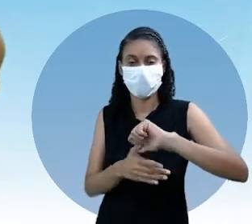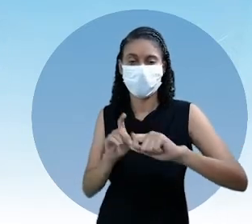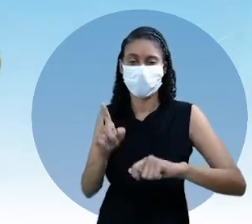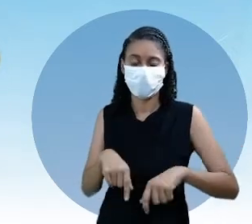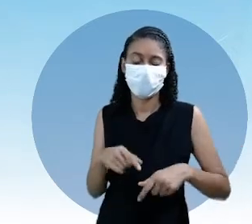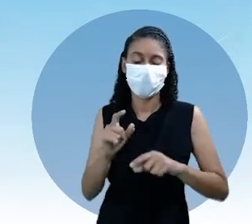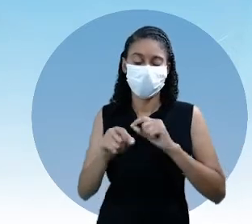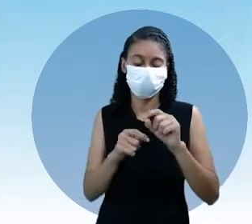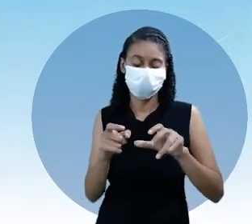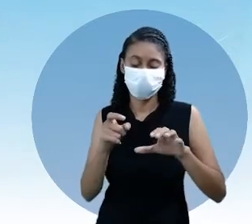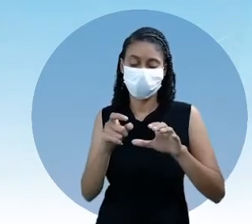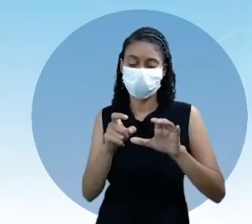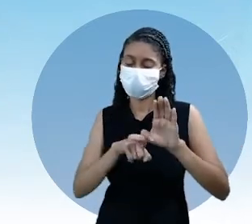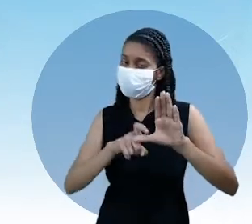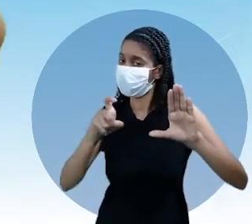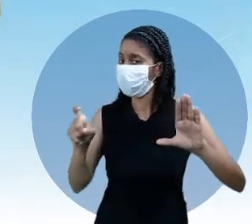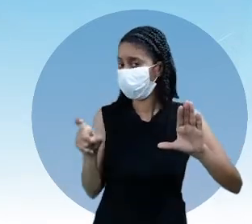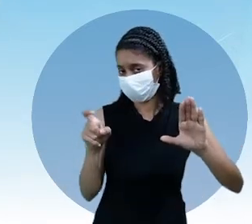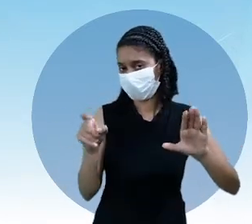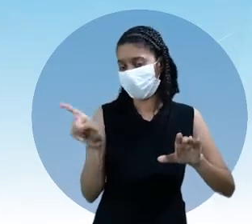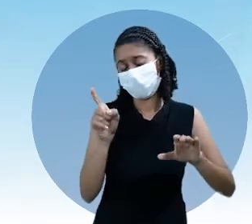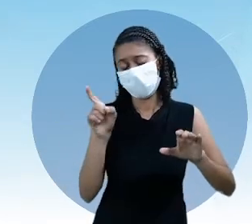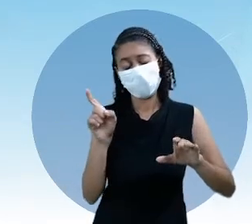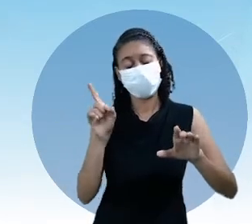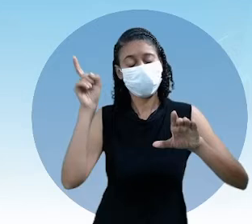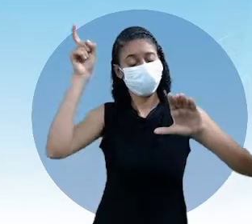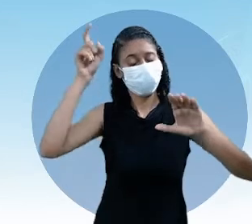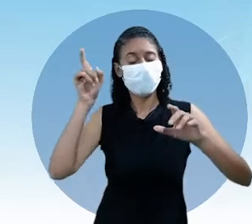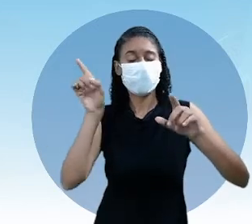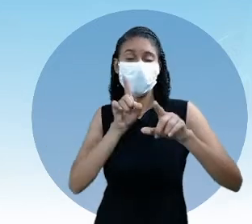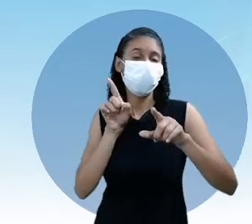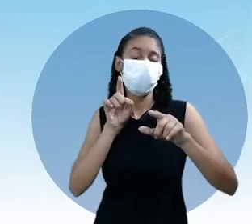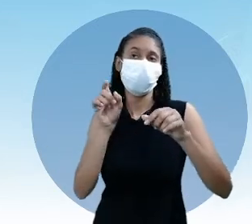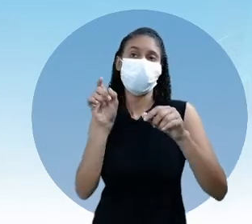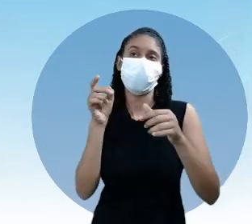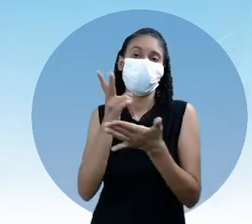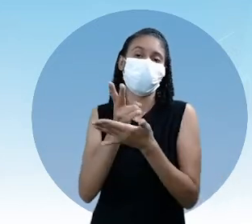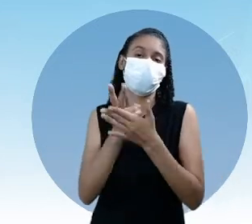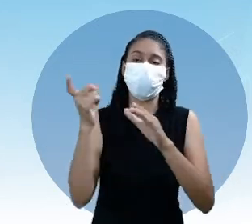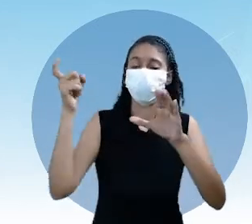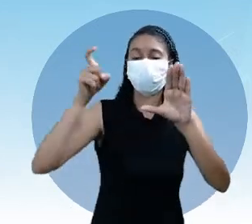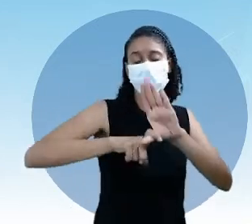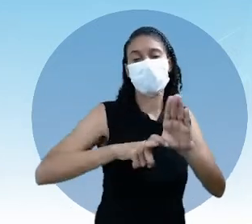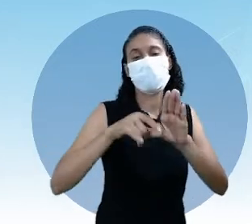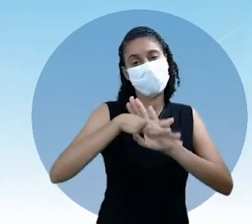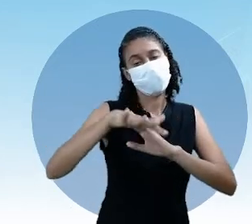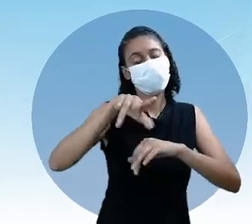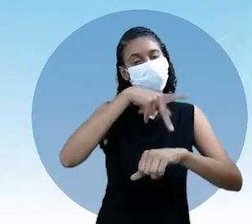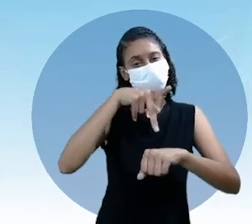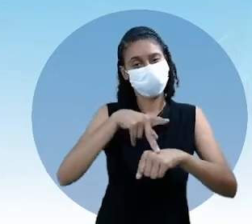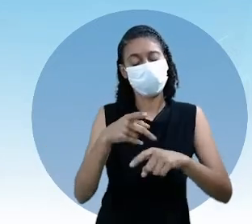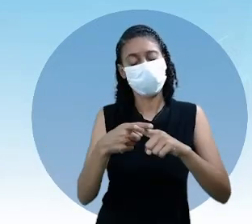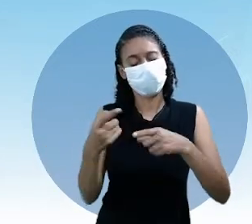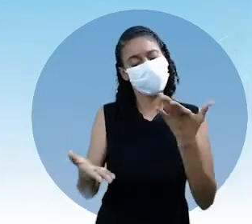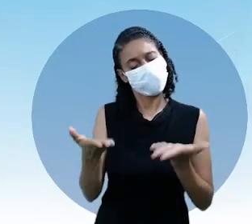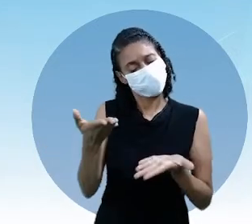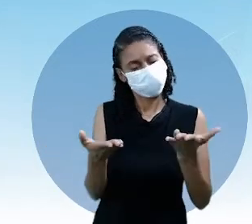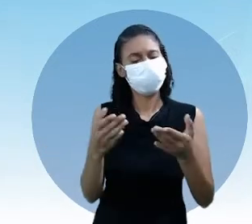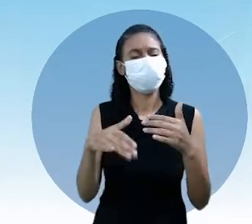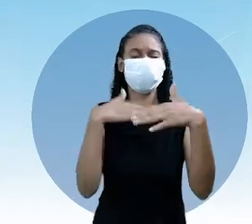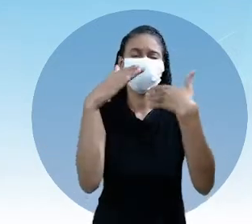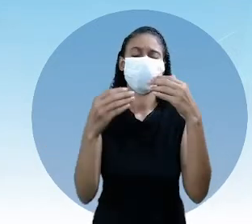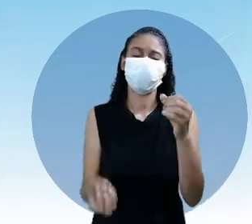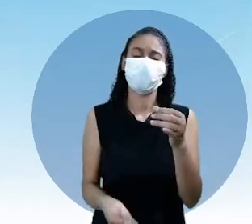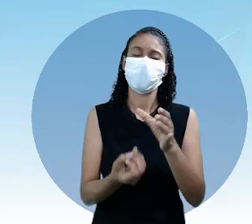não mais dependente, né, em relação a esses países centrais. Ou seja, era equilibrar mais esse desenvolvimento,